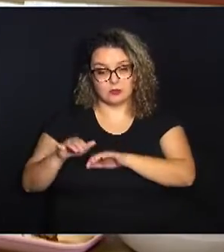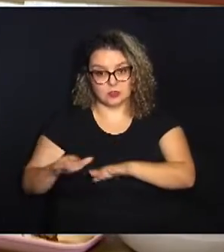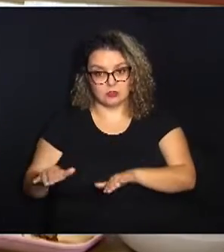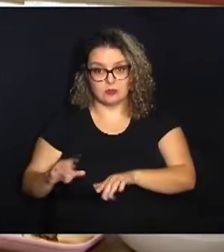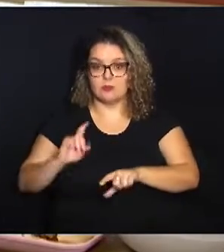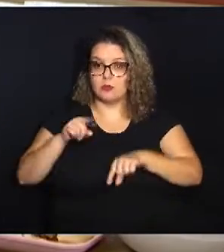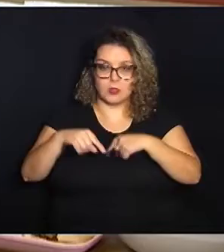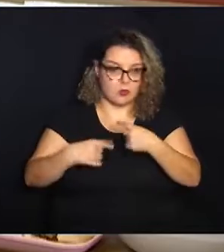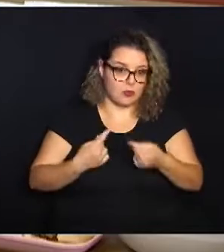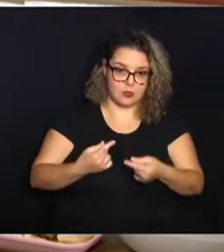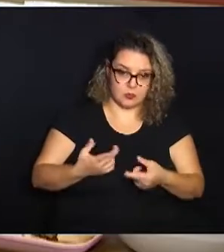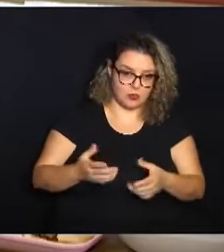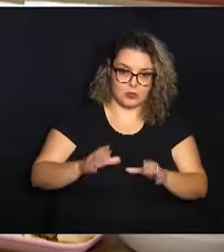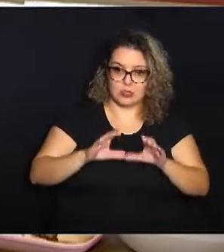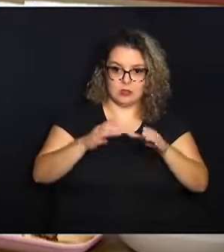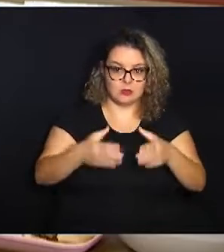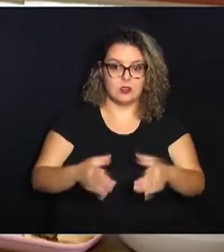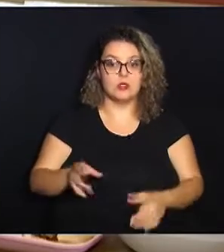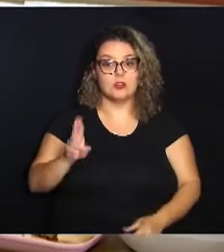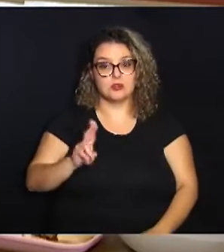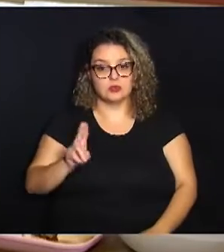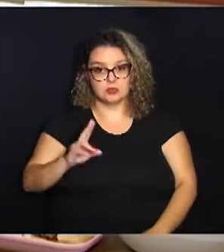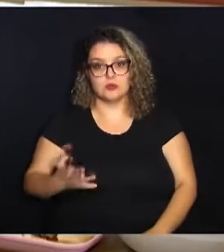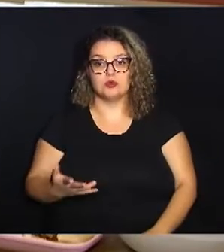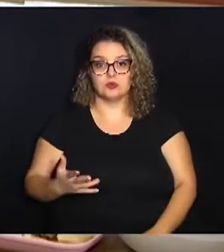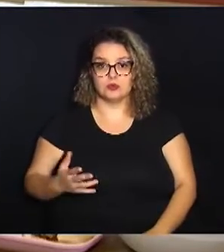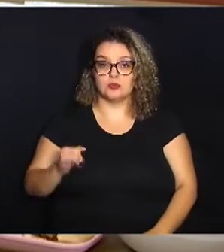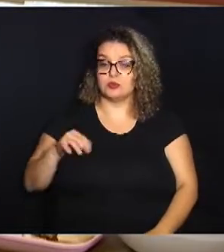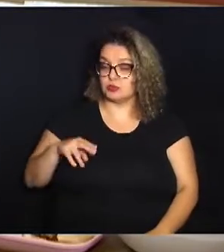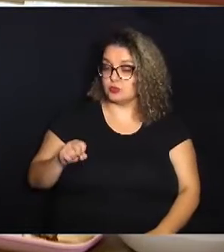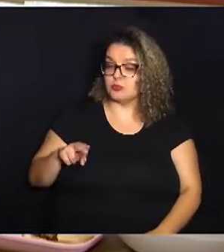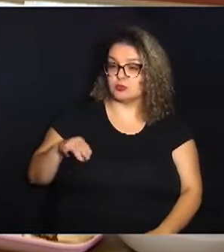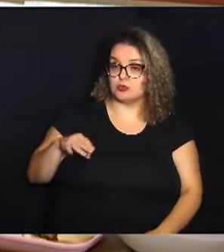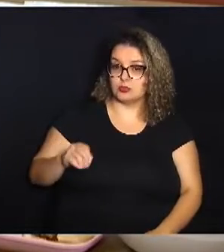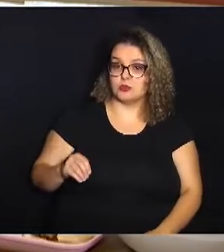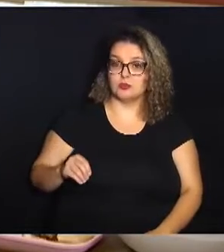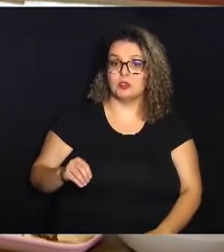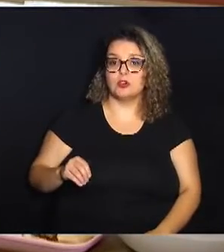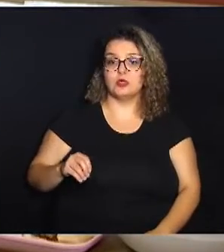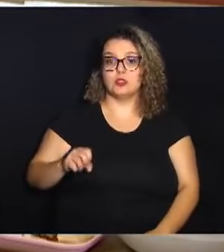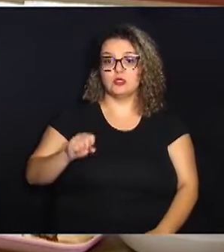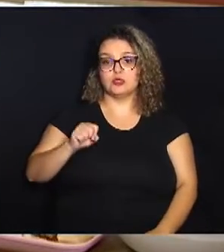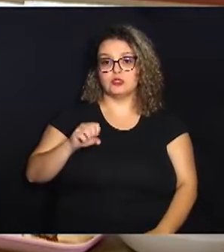qualquer outras comunidades que utilizam insumos da sociobio amazônica,